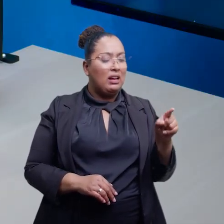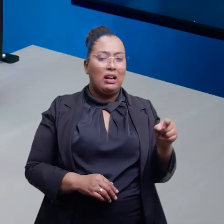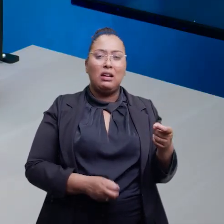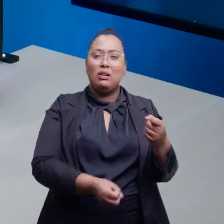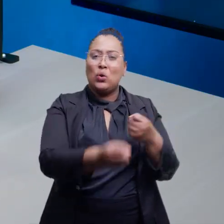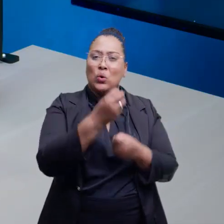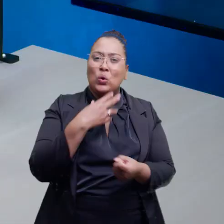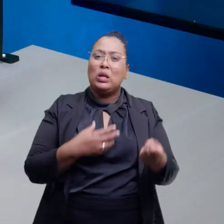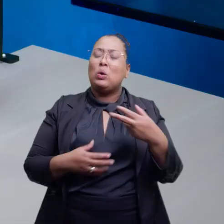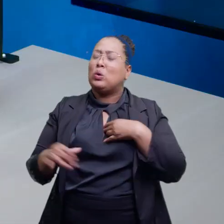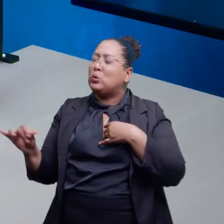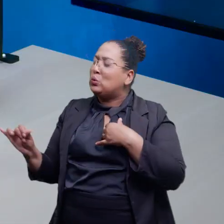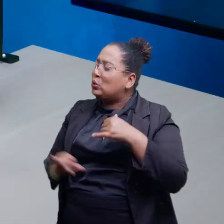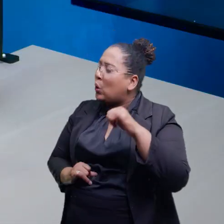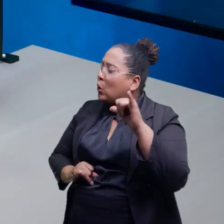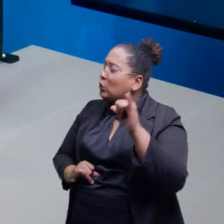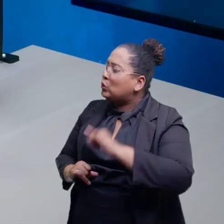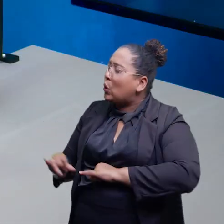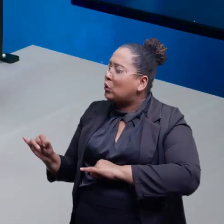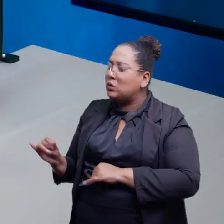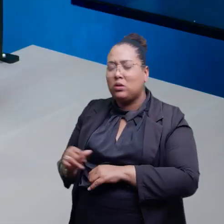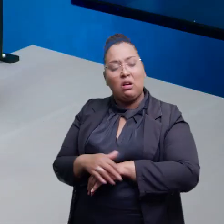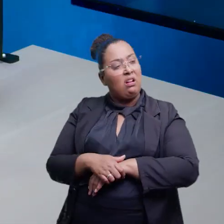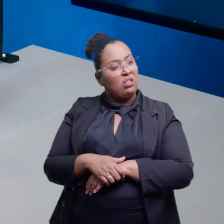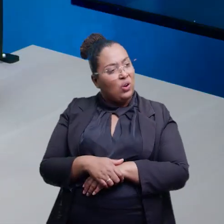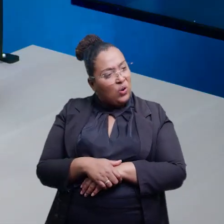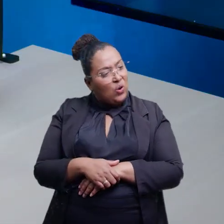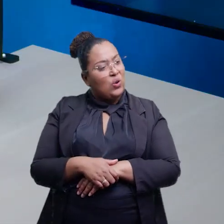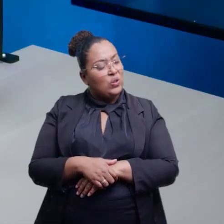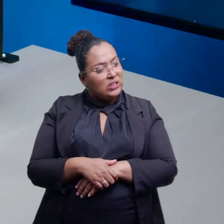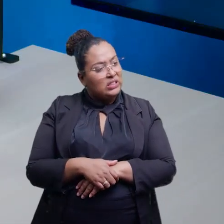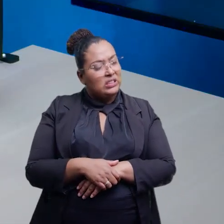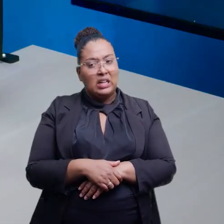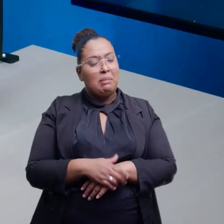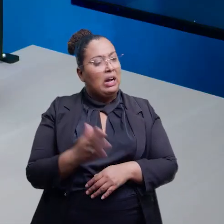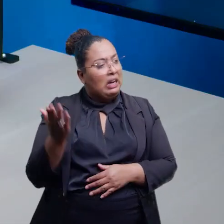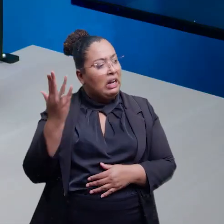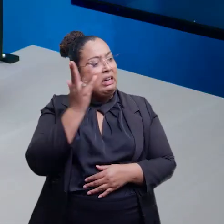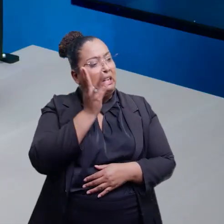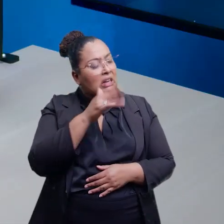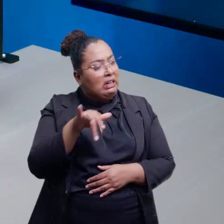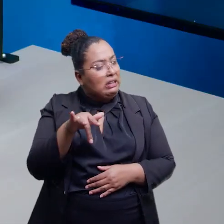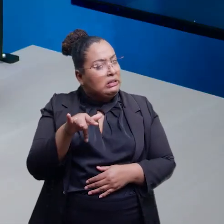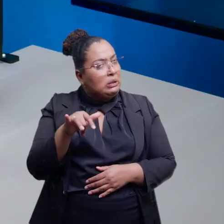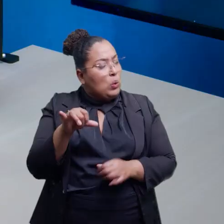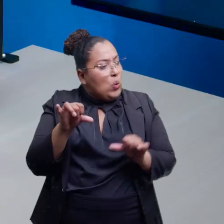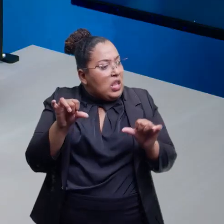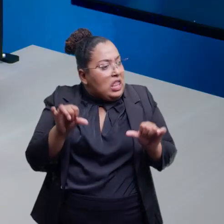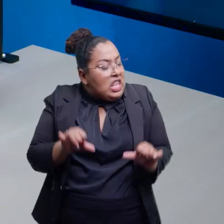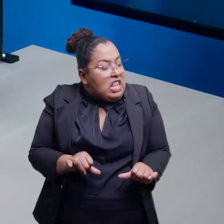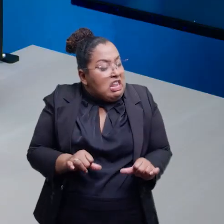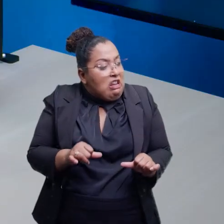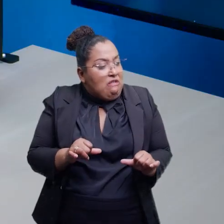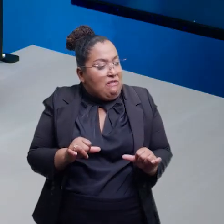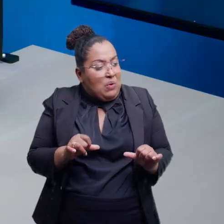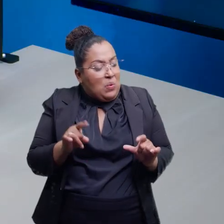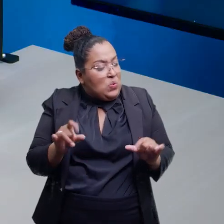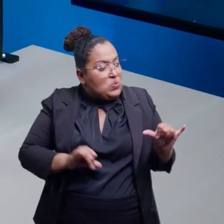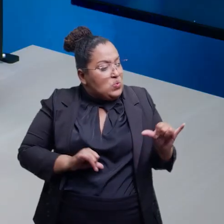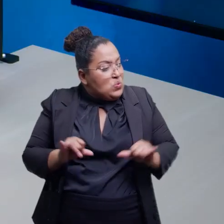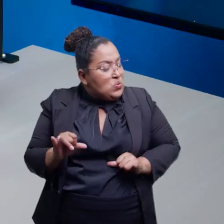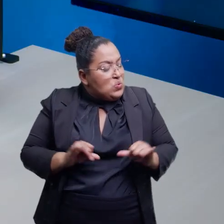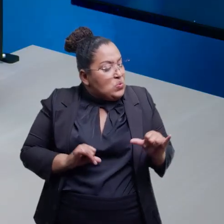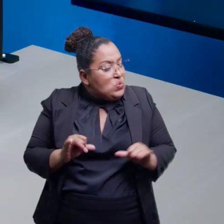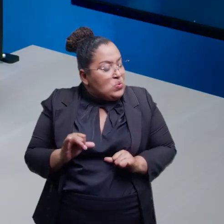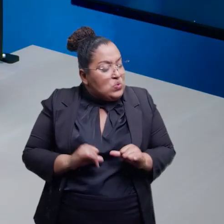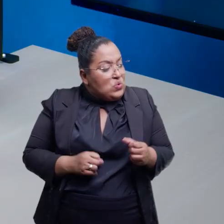de uma mãe que, apesar de todas as situações que a gente vê que a criança estava, de fato, né, sendo exposta a uma situação